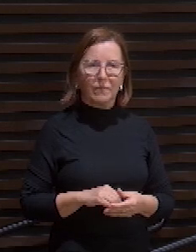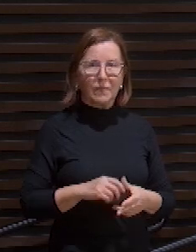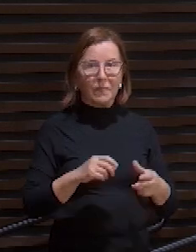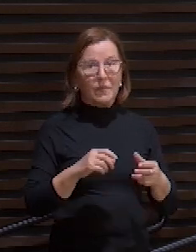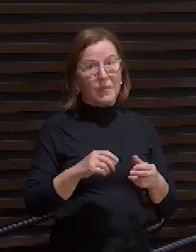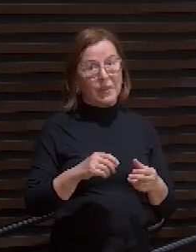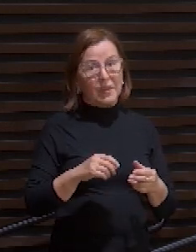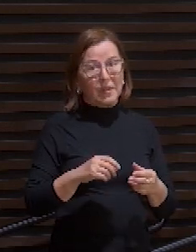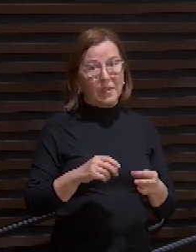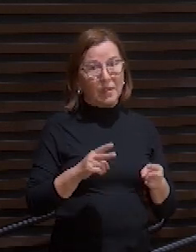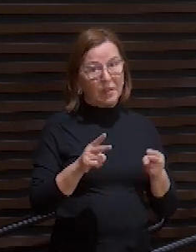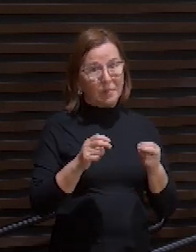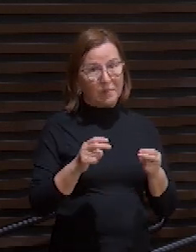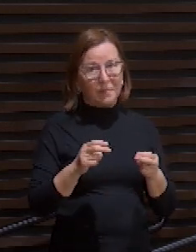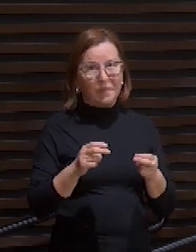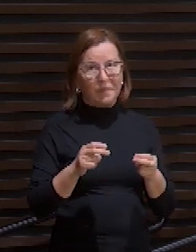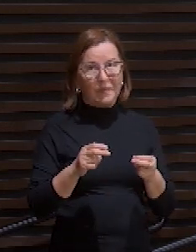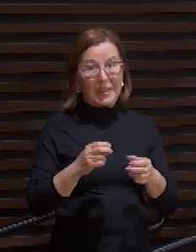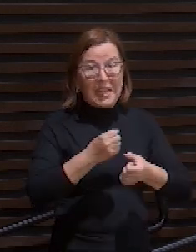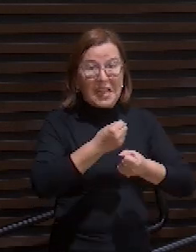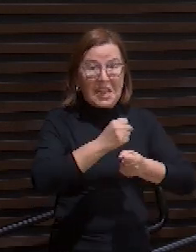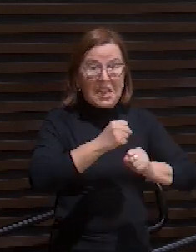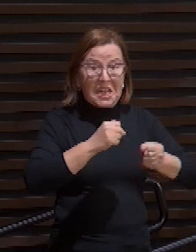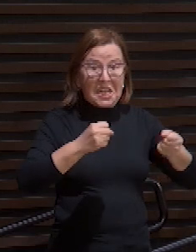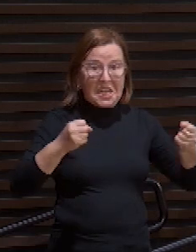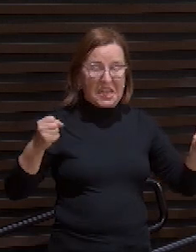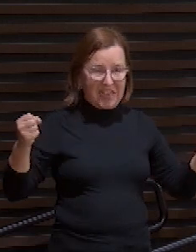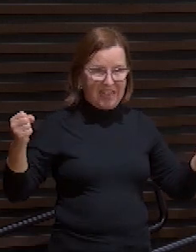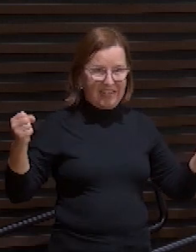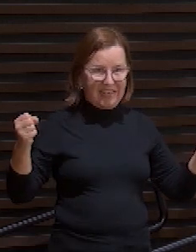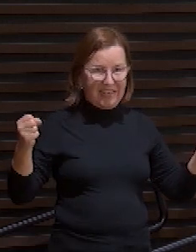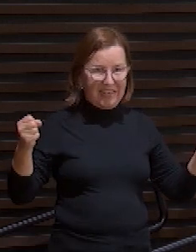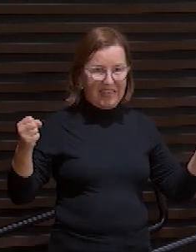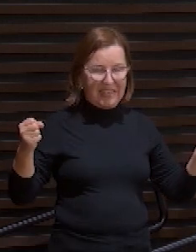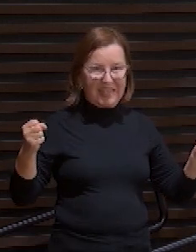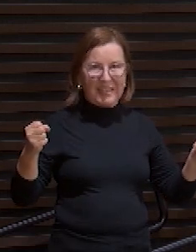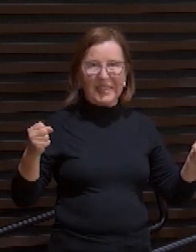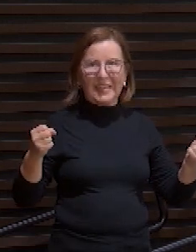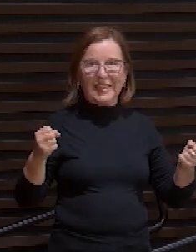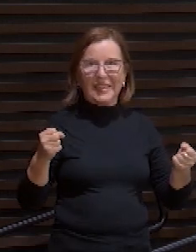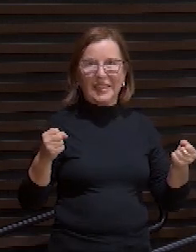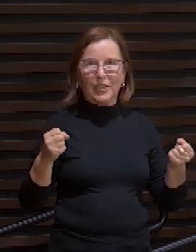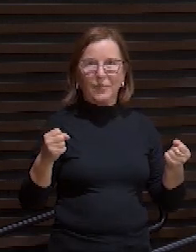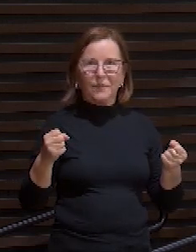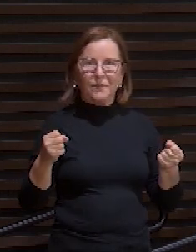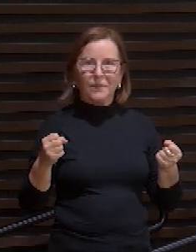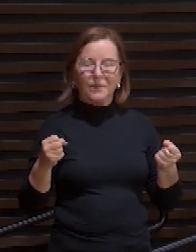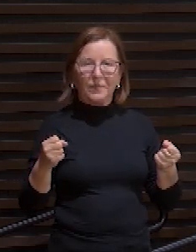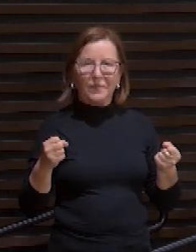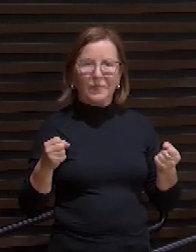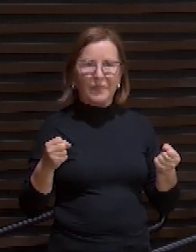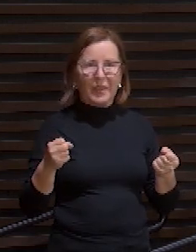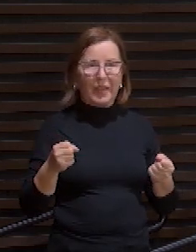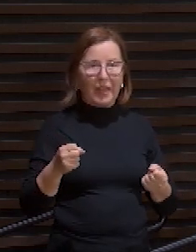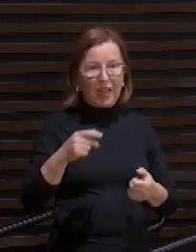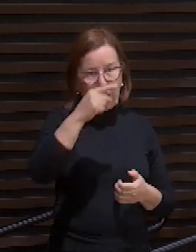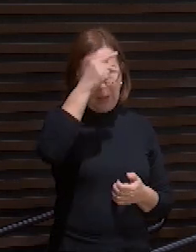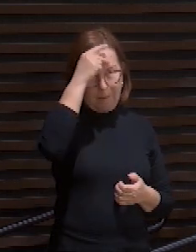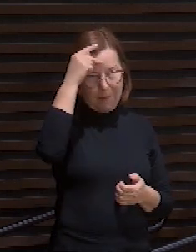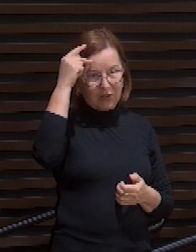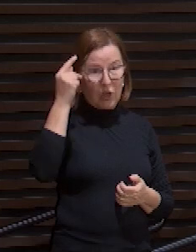Considerai, pois, como era grande esse a quem Abraão, o